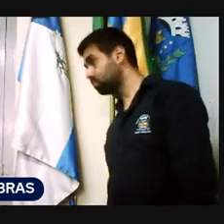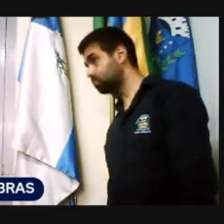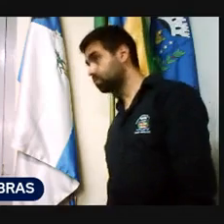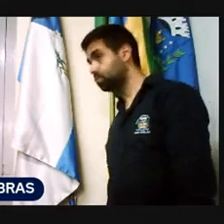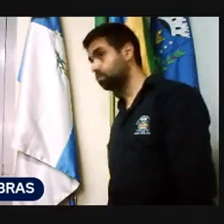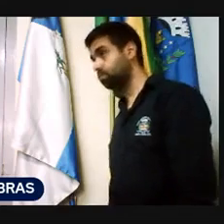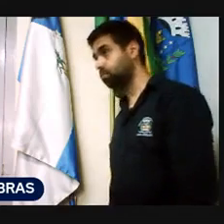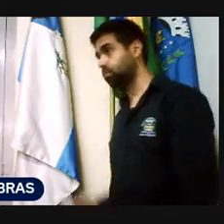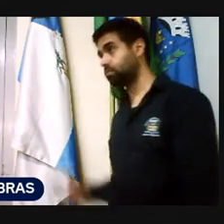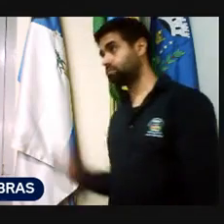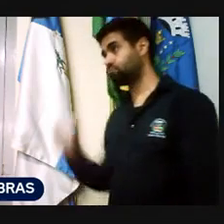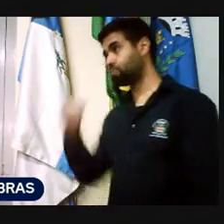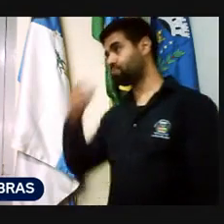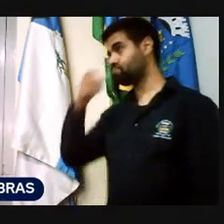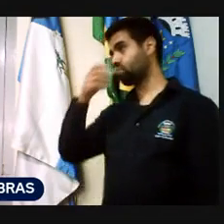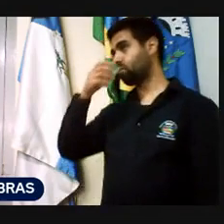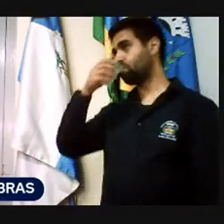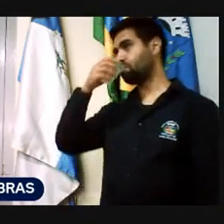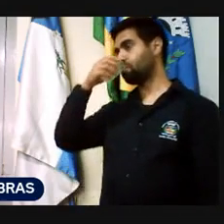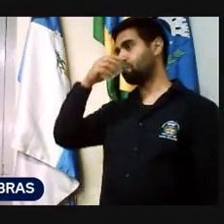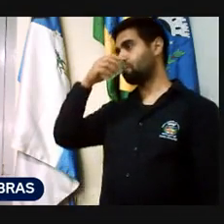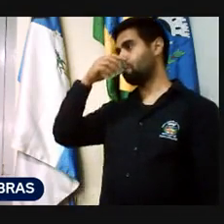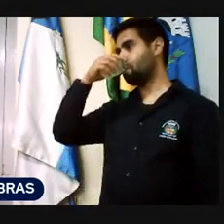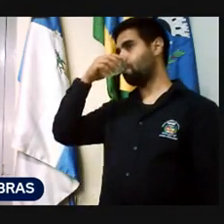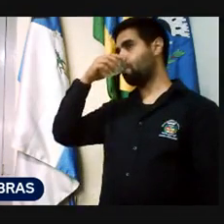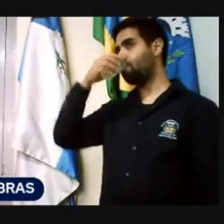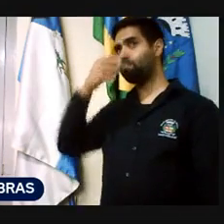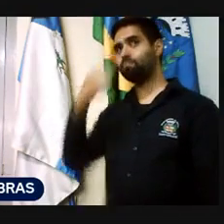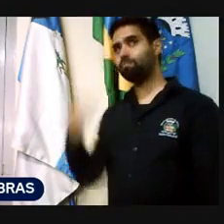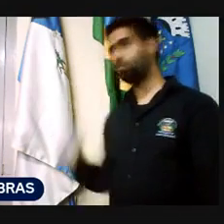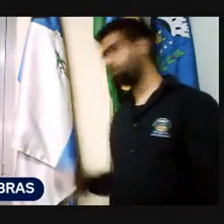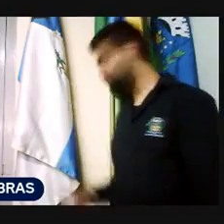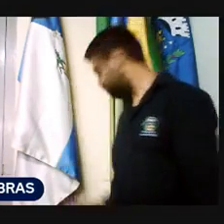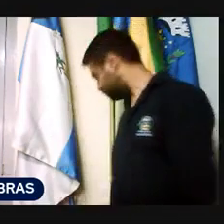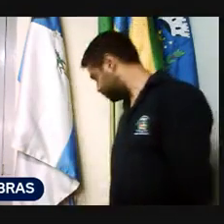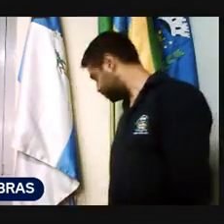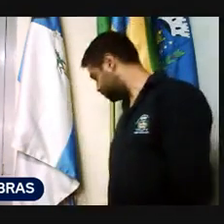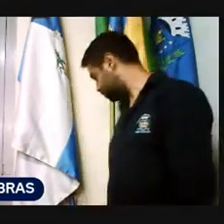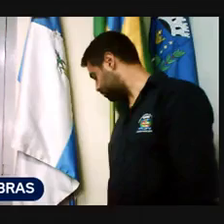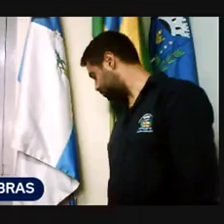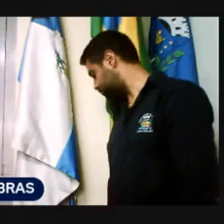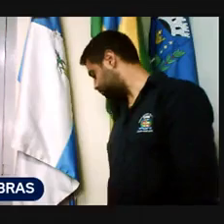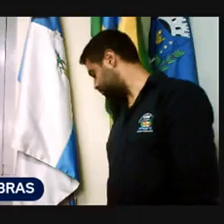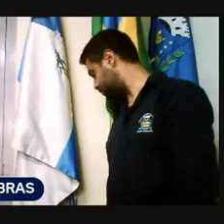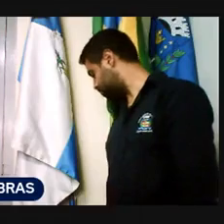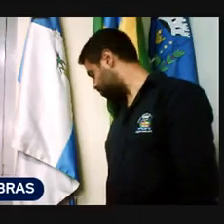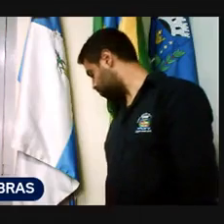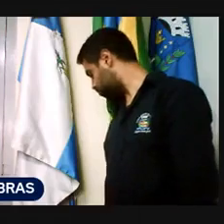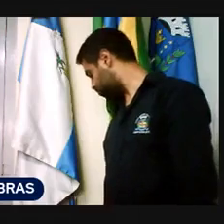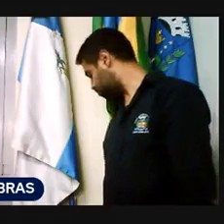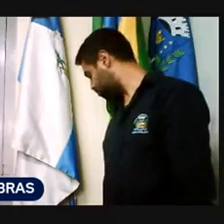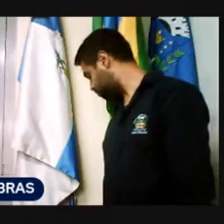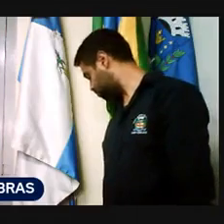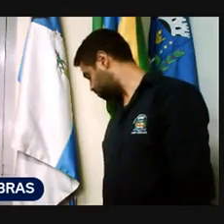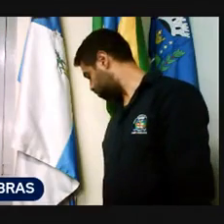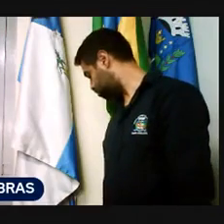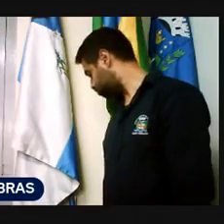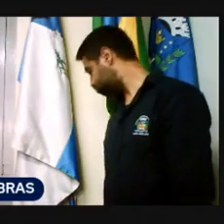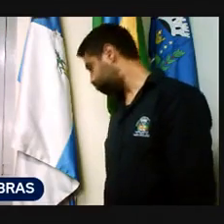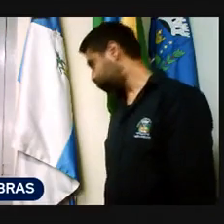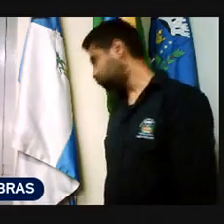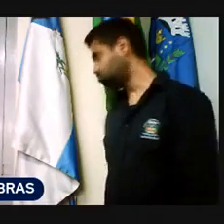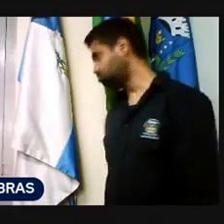Vereador Fábio Jorge, vereador Zé Mauri, vereador Celcinho. Boa noite,